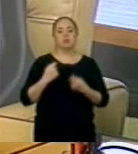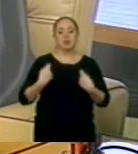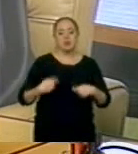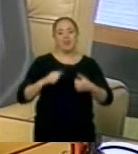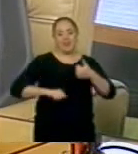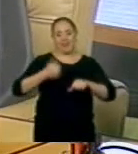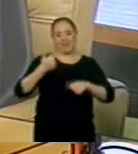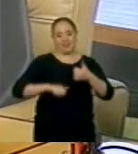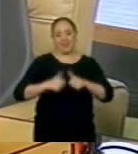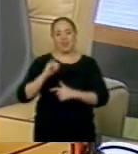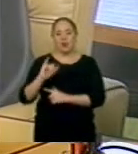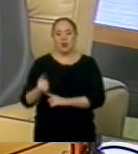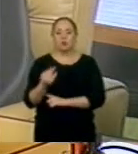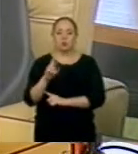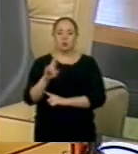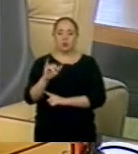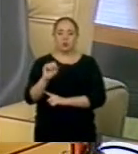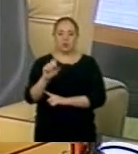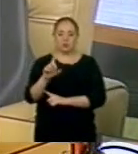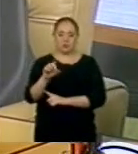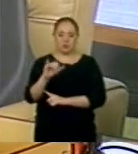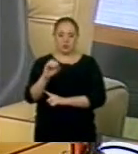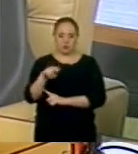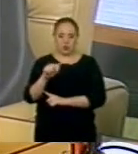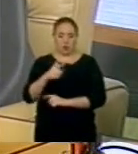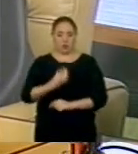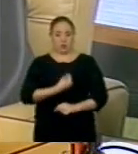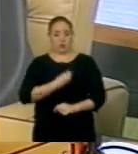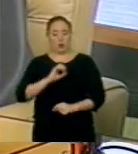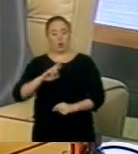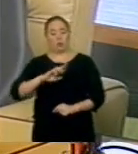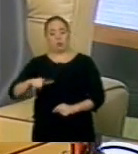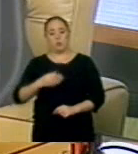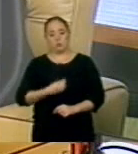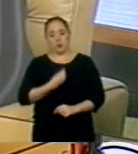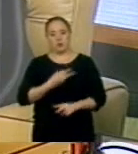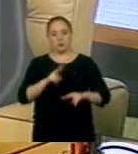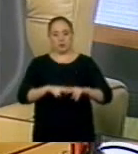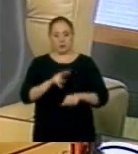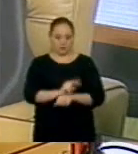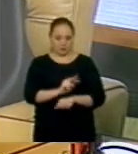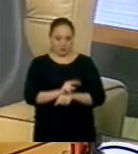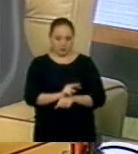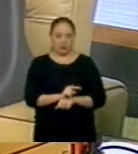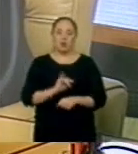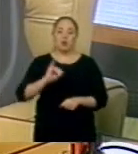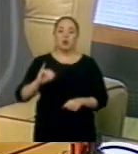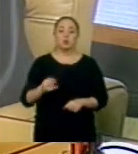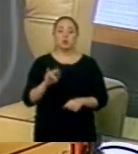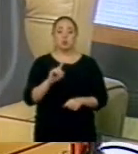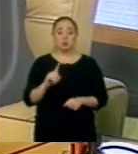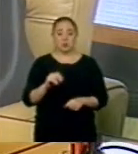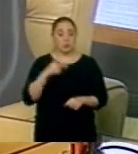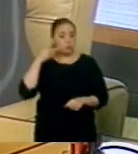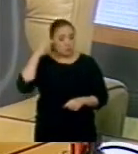análise jurisdicional da presença ou não dos requisitos da prisão preventiva. O juízo político previsto